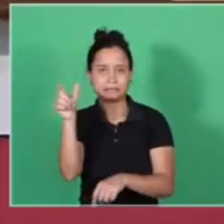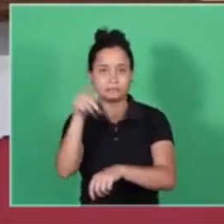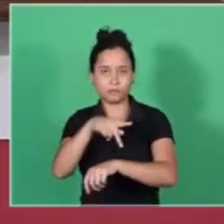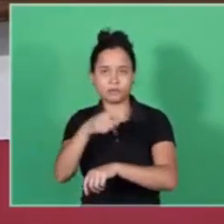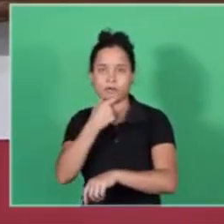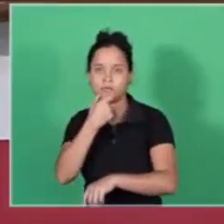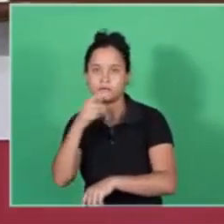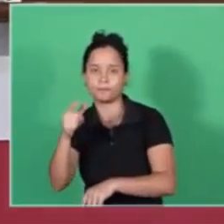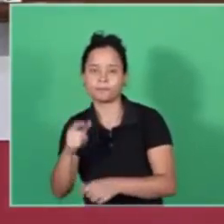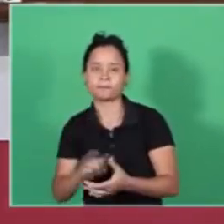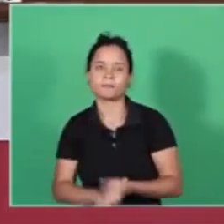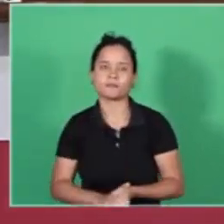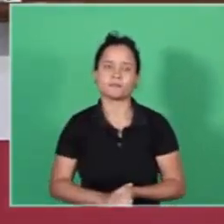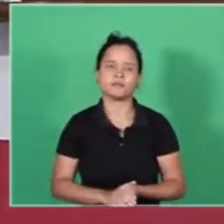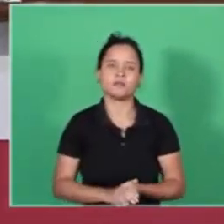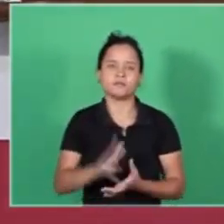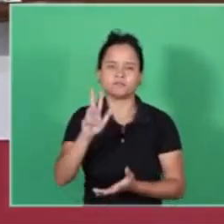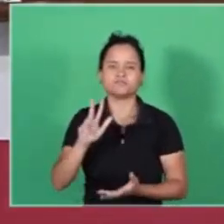tratado contra